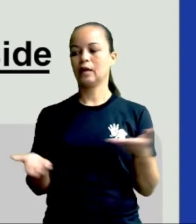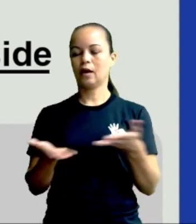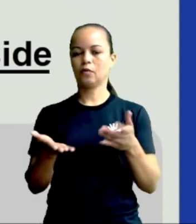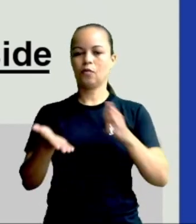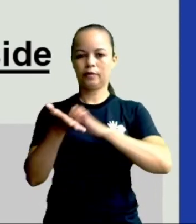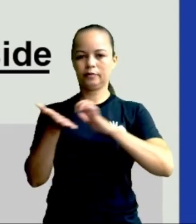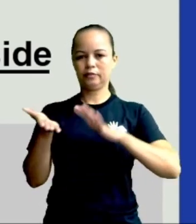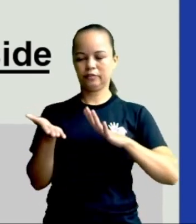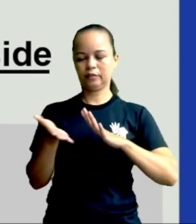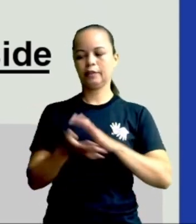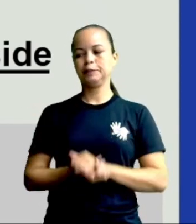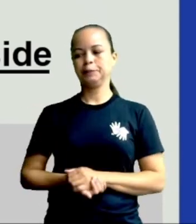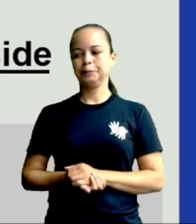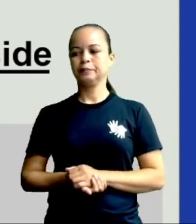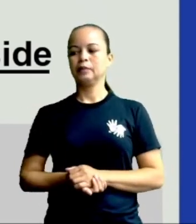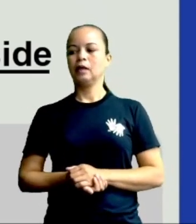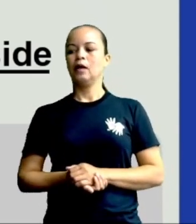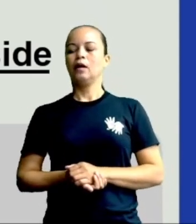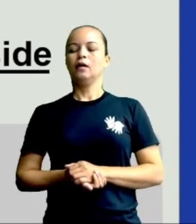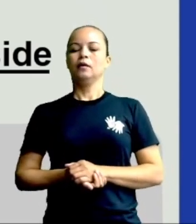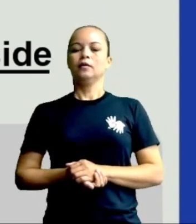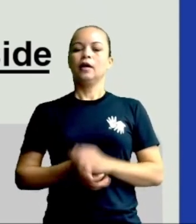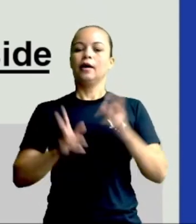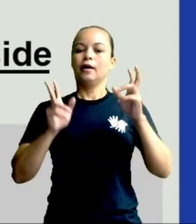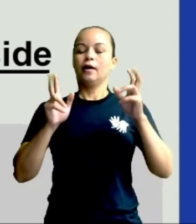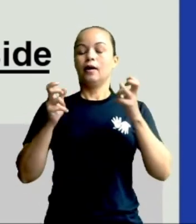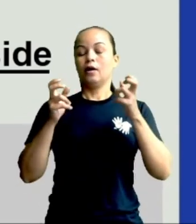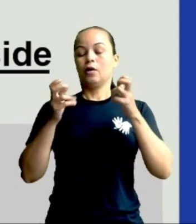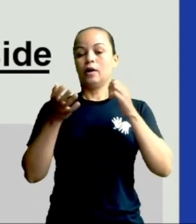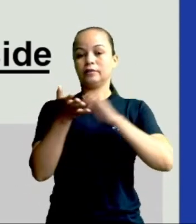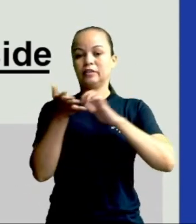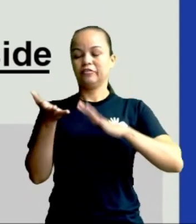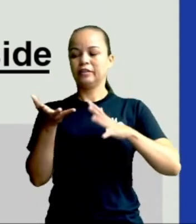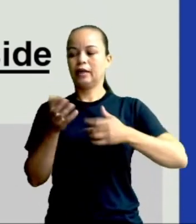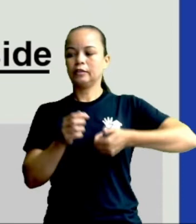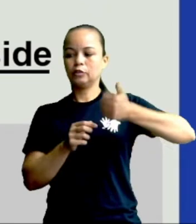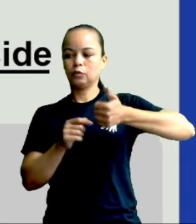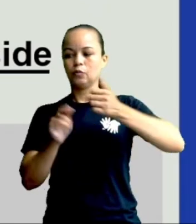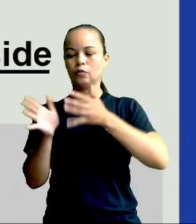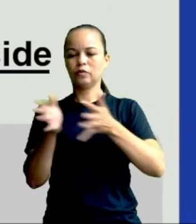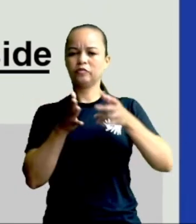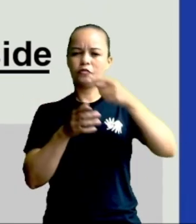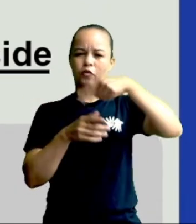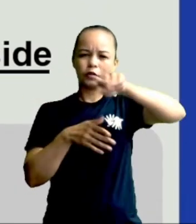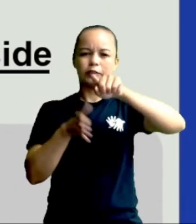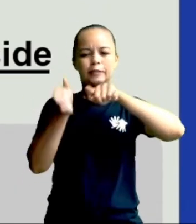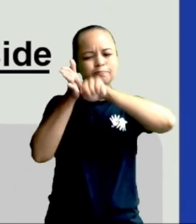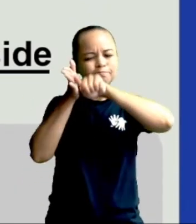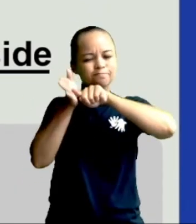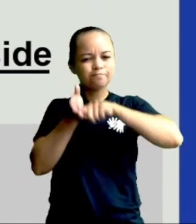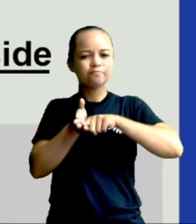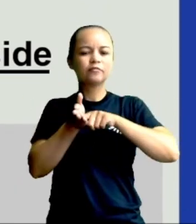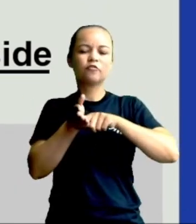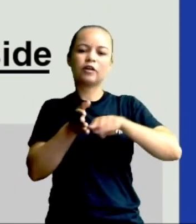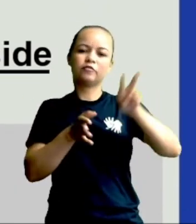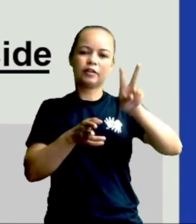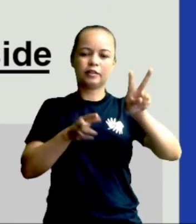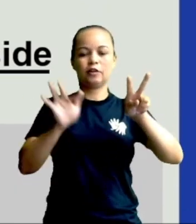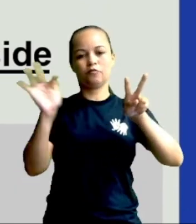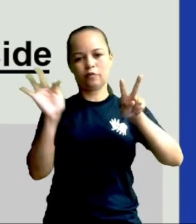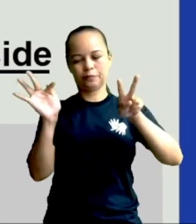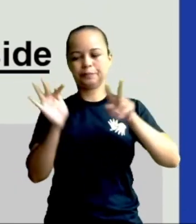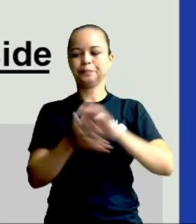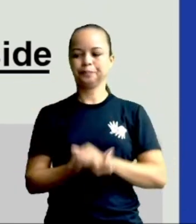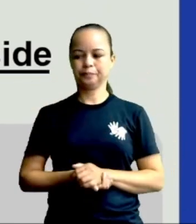nossas questões a questão Um ela pede que vocês analisem as frases e marca em verdadeiro ou